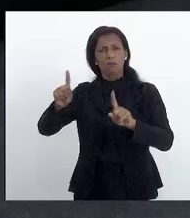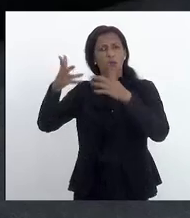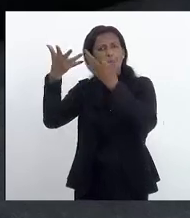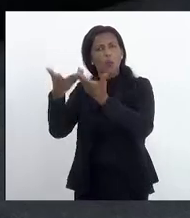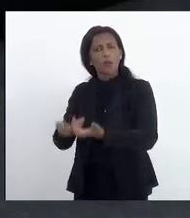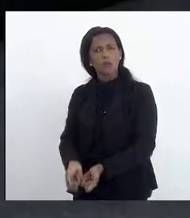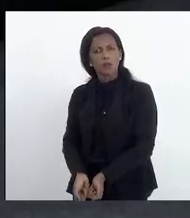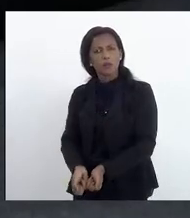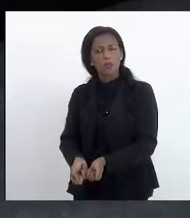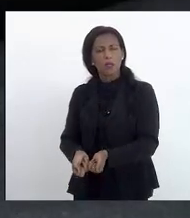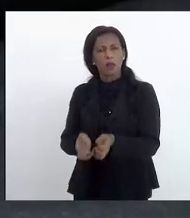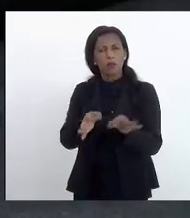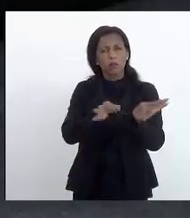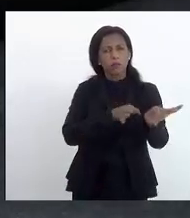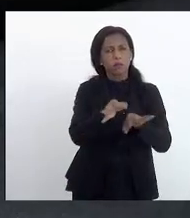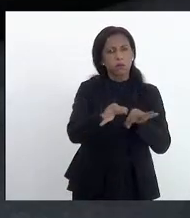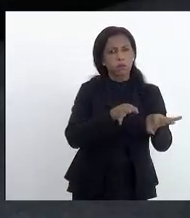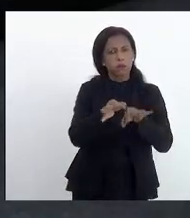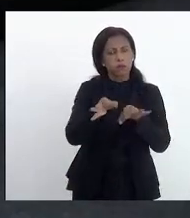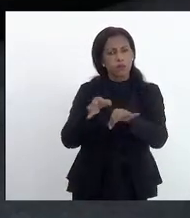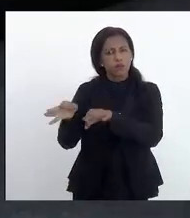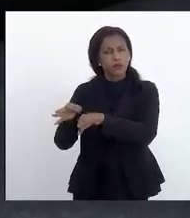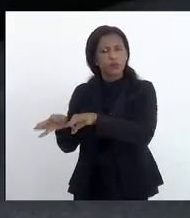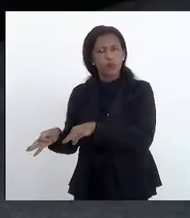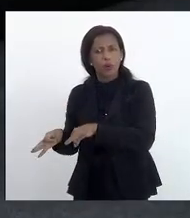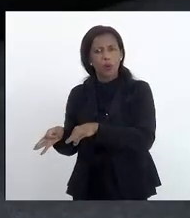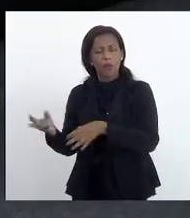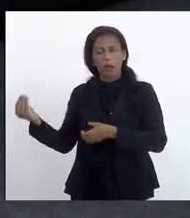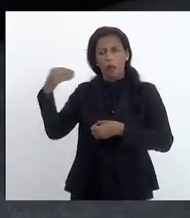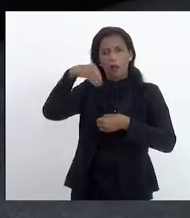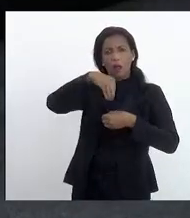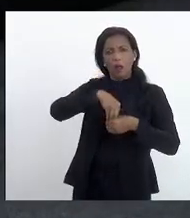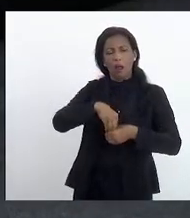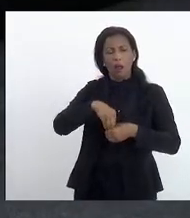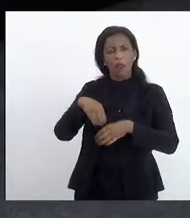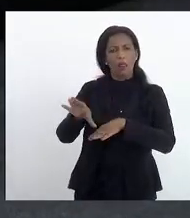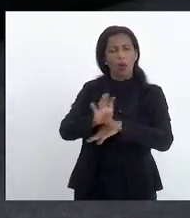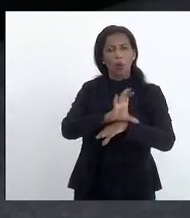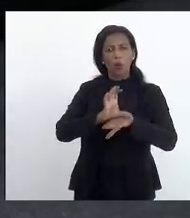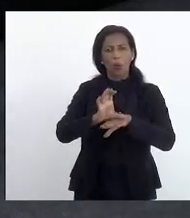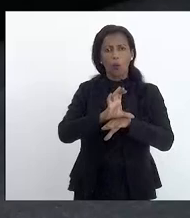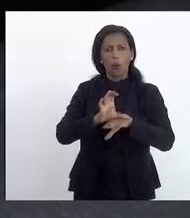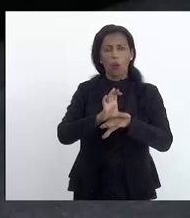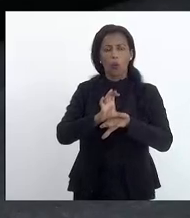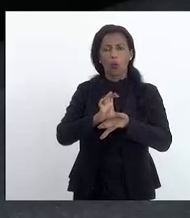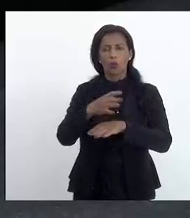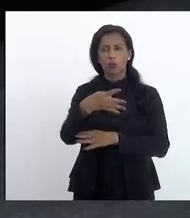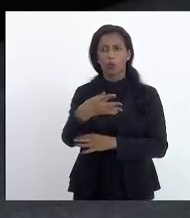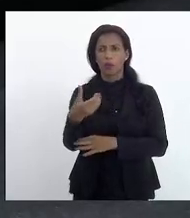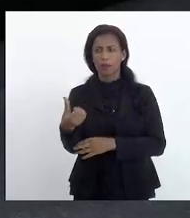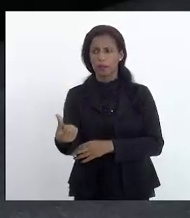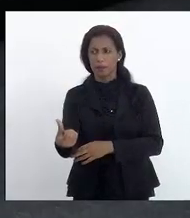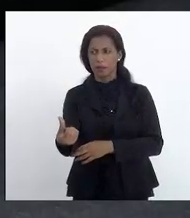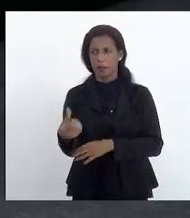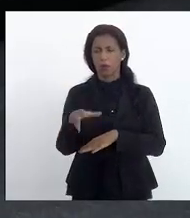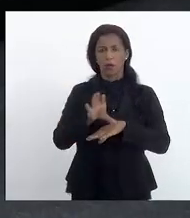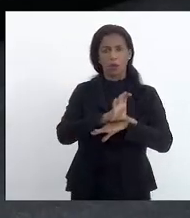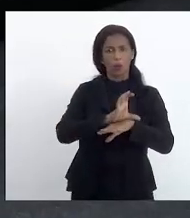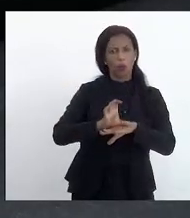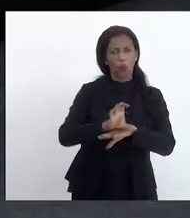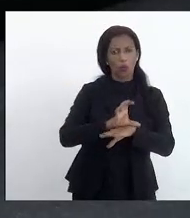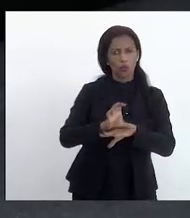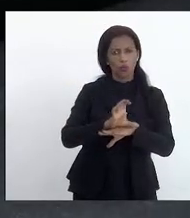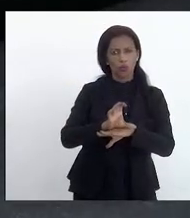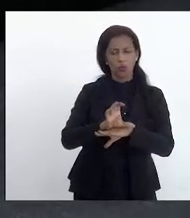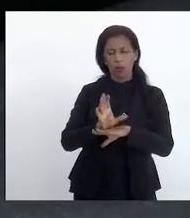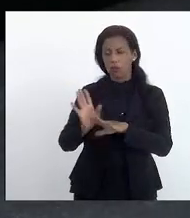desconsidera medidas e prerrogativas que estão na Constituição de 46, na Constituição que